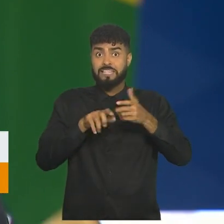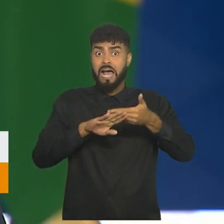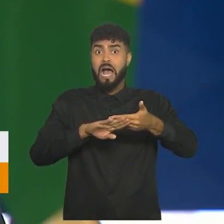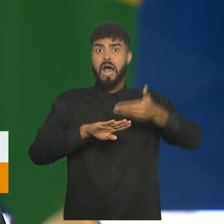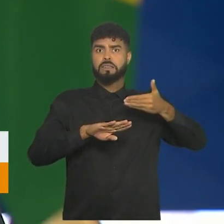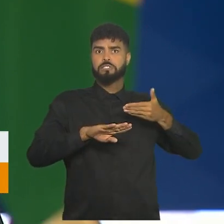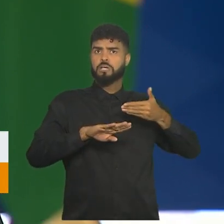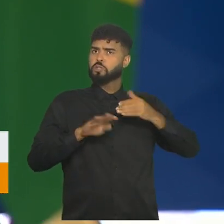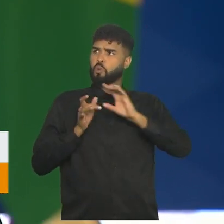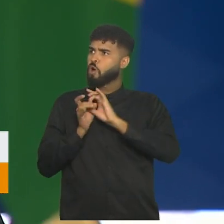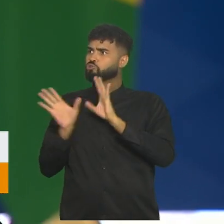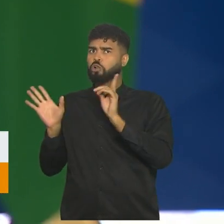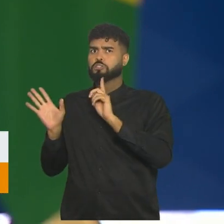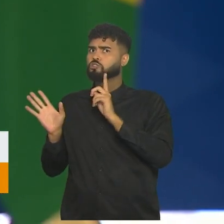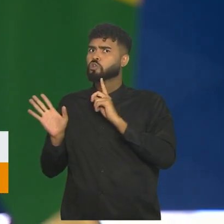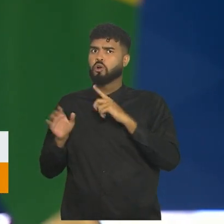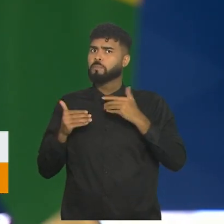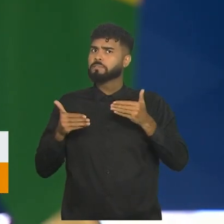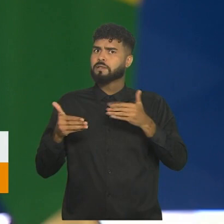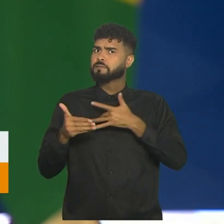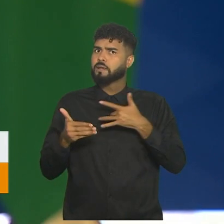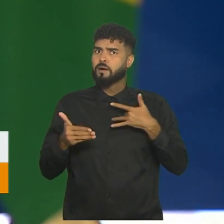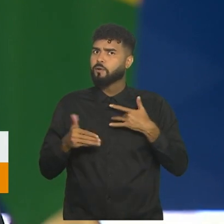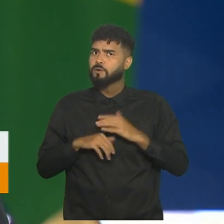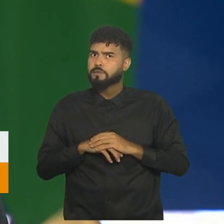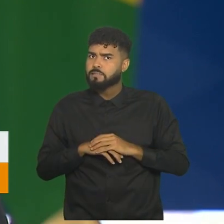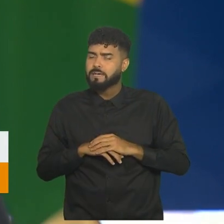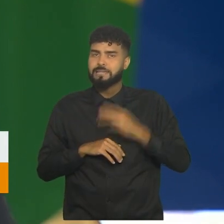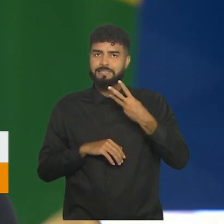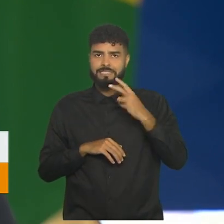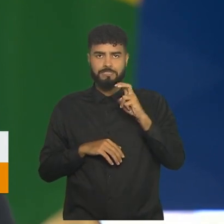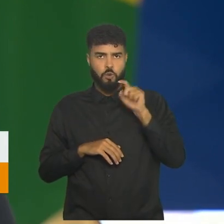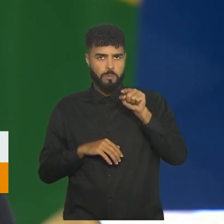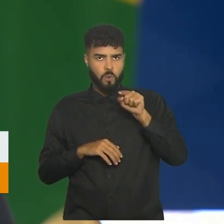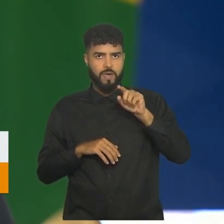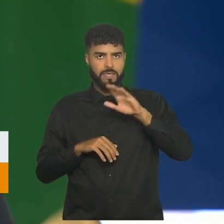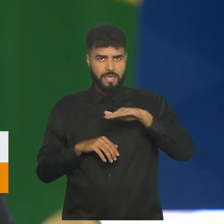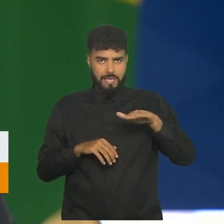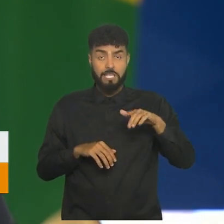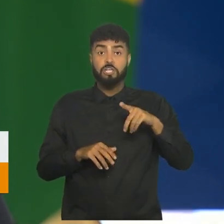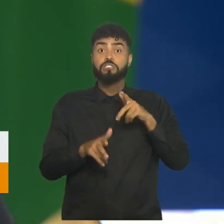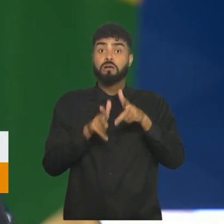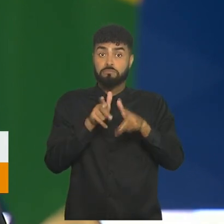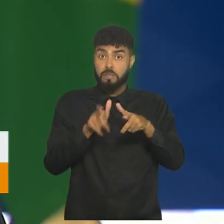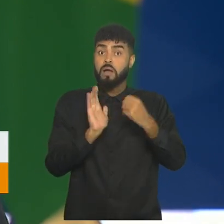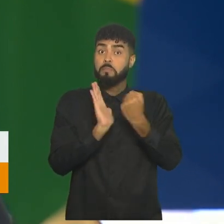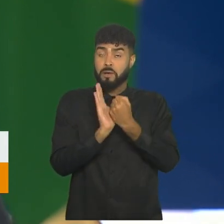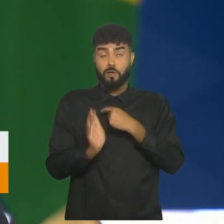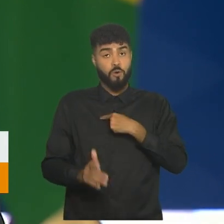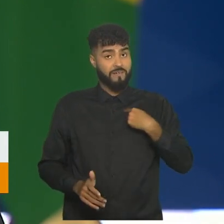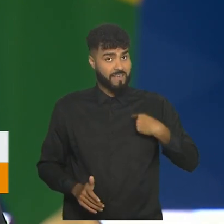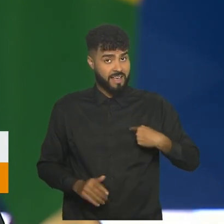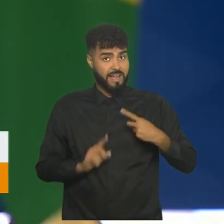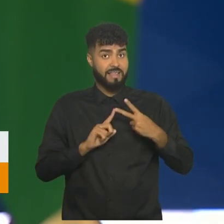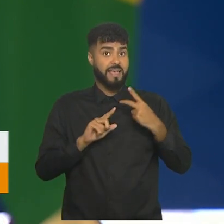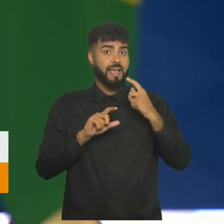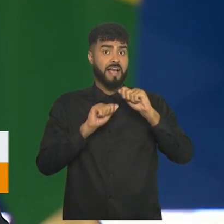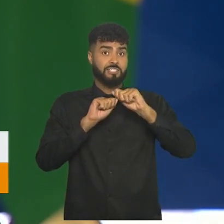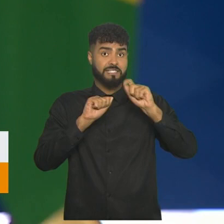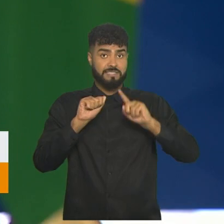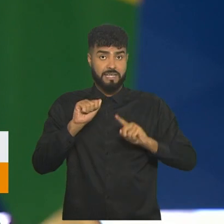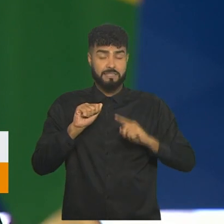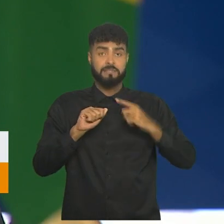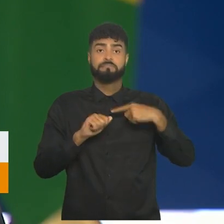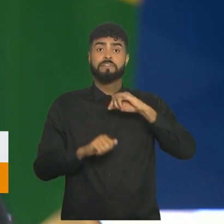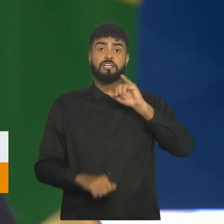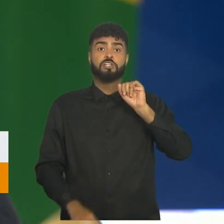pelo Ministério da Saúde. 35.000 crianças teriam sido vacinadas com doses da Coronavac, AstraZeneca e Janssen,